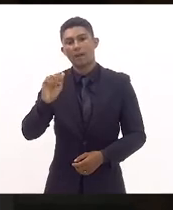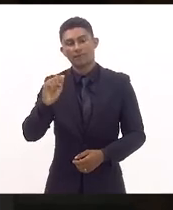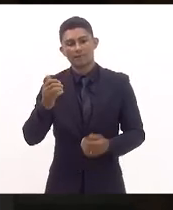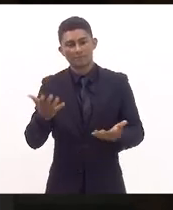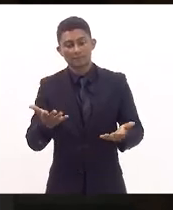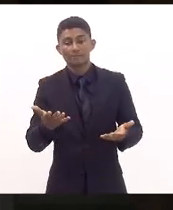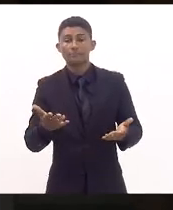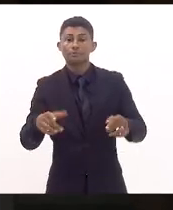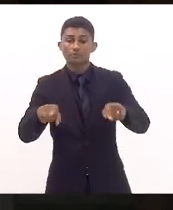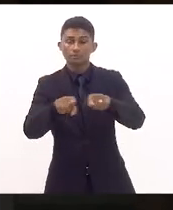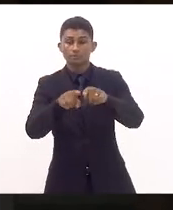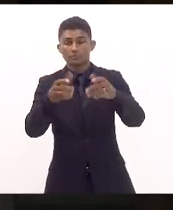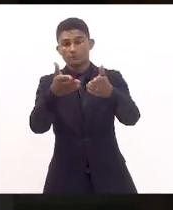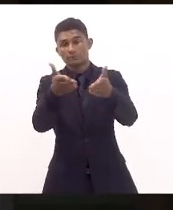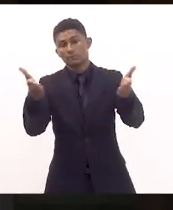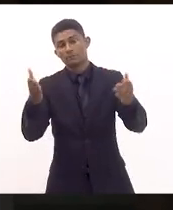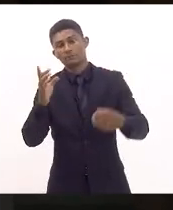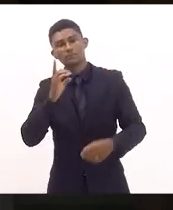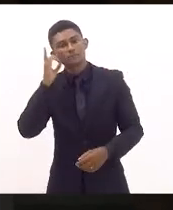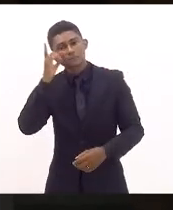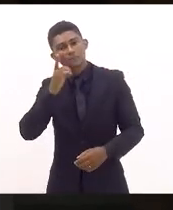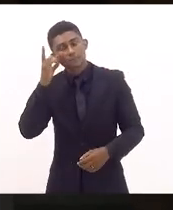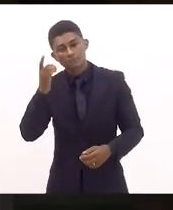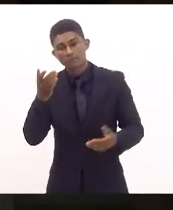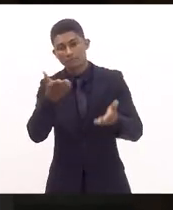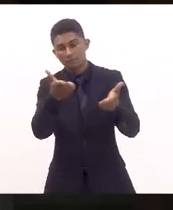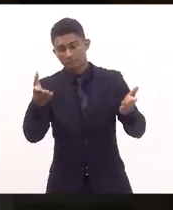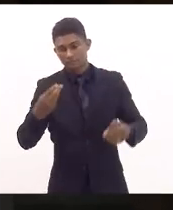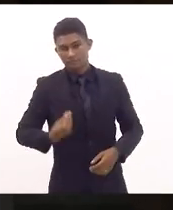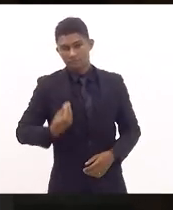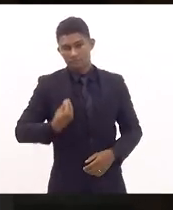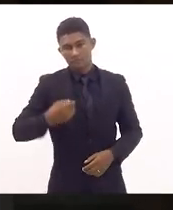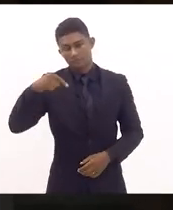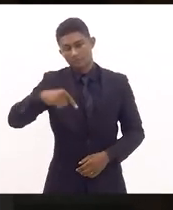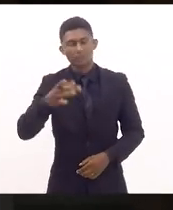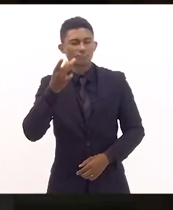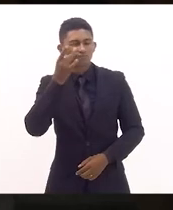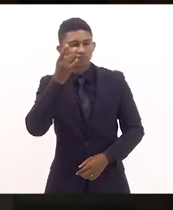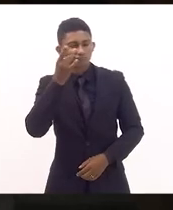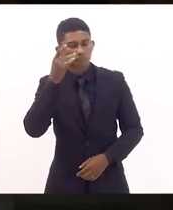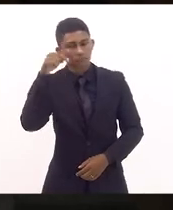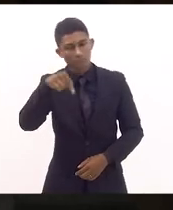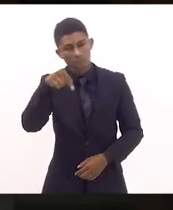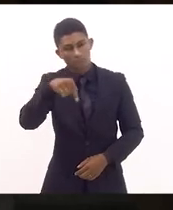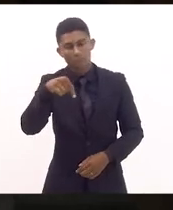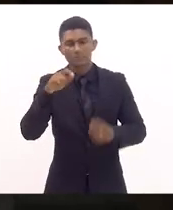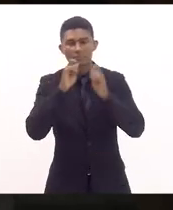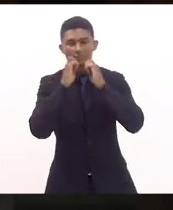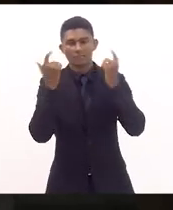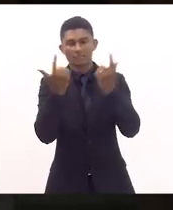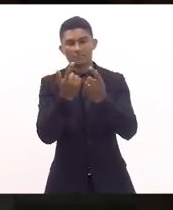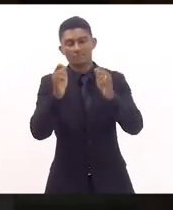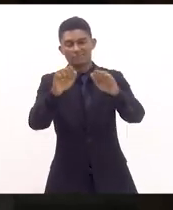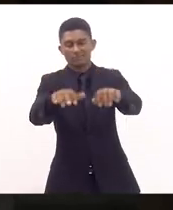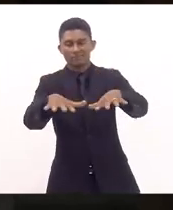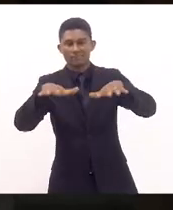senhoras e senhores deputados presentes no plenário da Alerje,